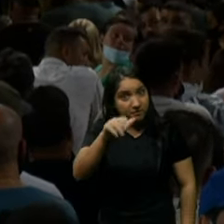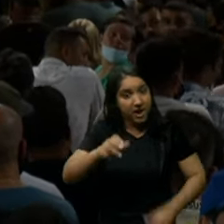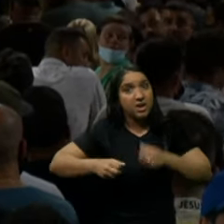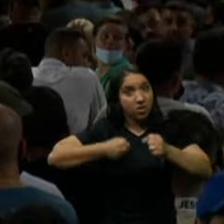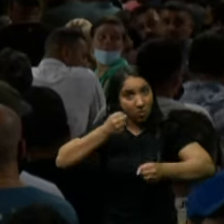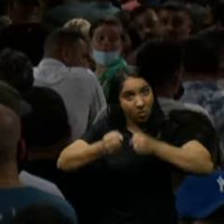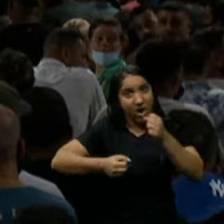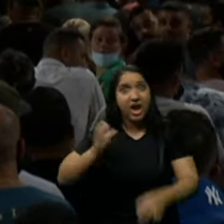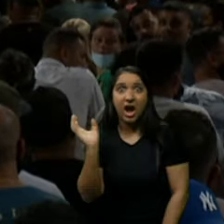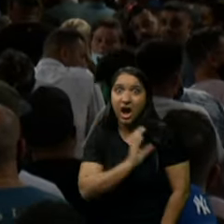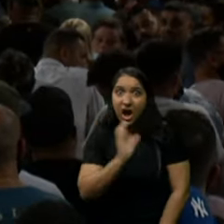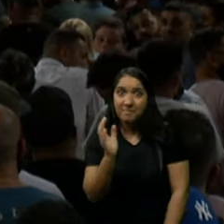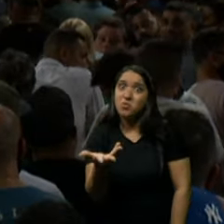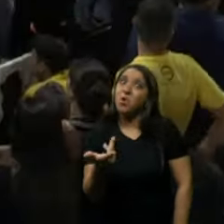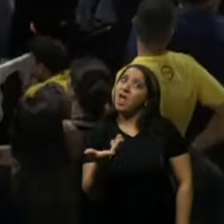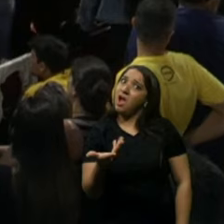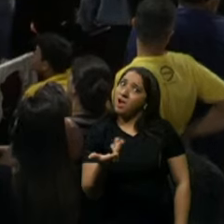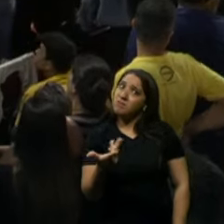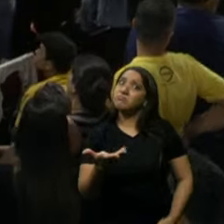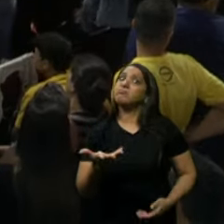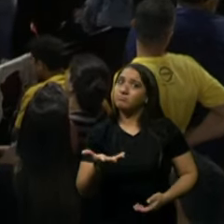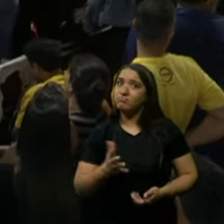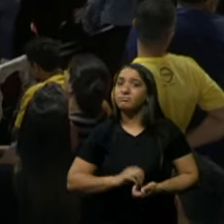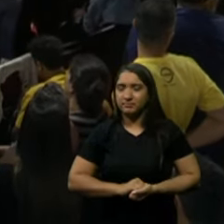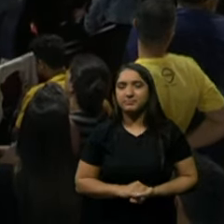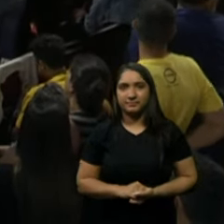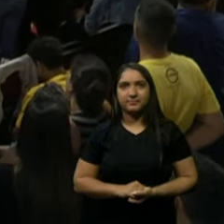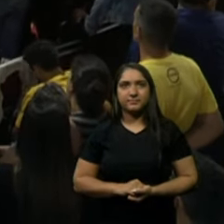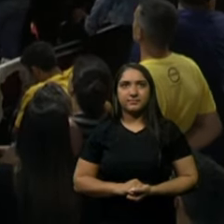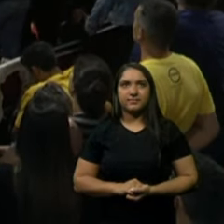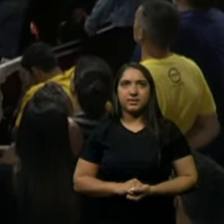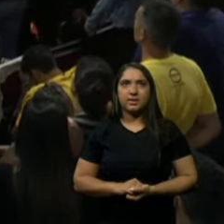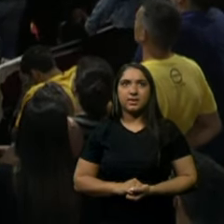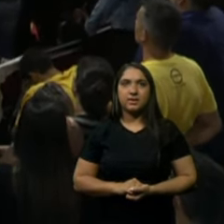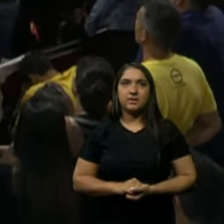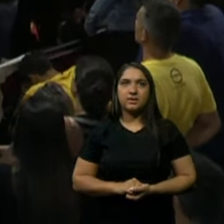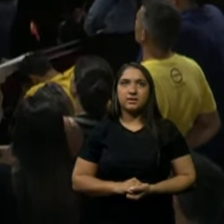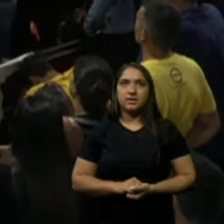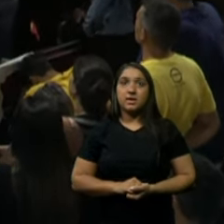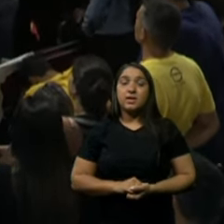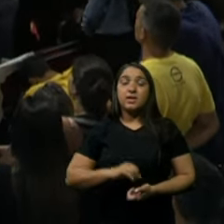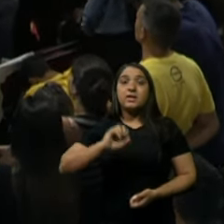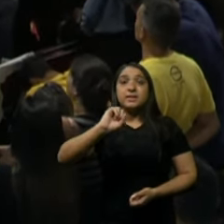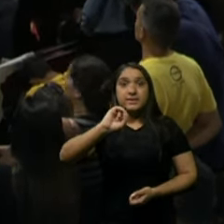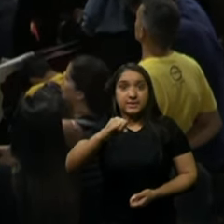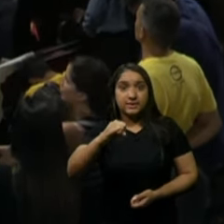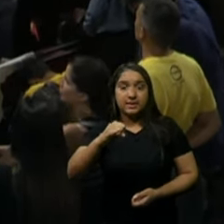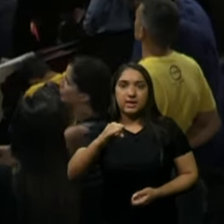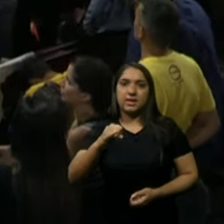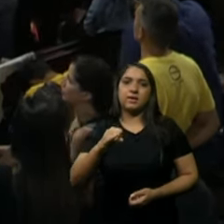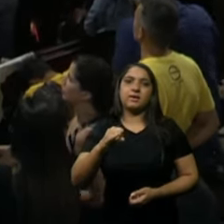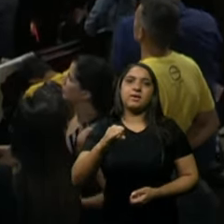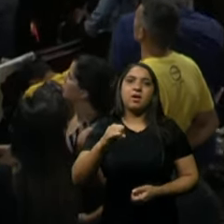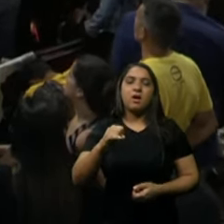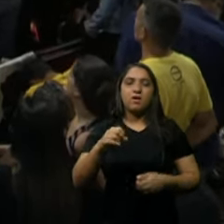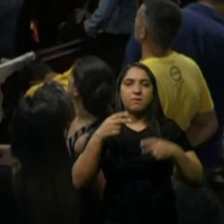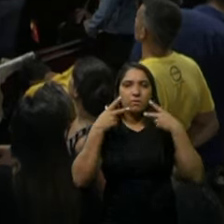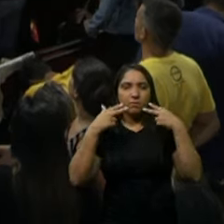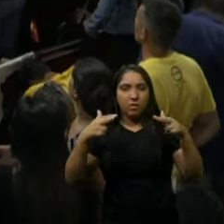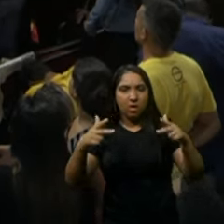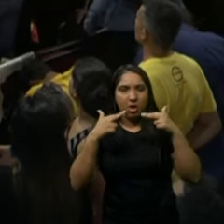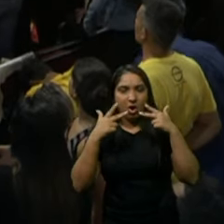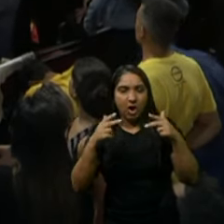então corre aqui rápido já já entendi o que eu falei aqui se você tá numa nação você vai orar o Pai Nosso na sua língua